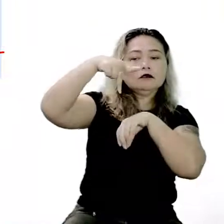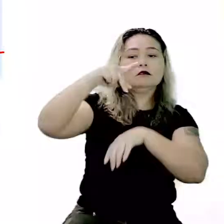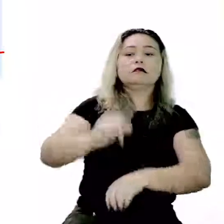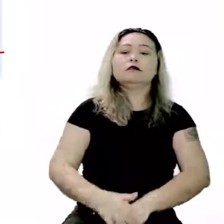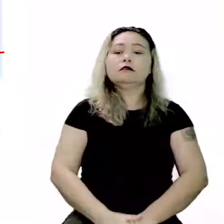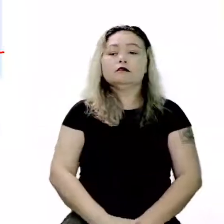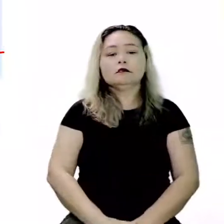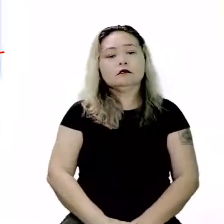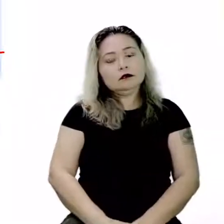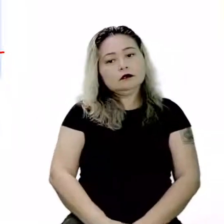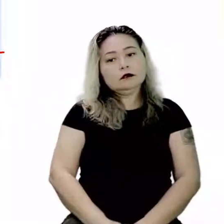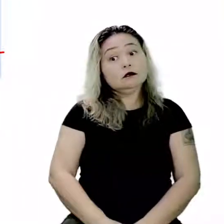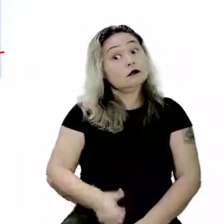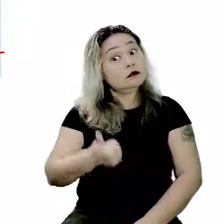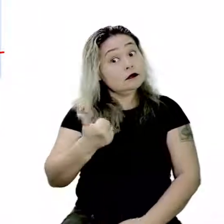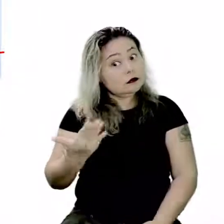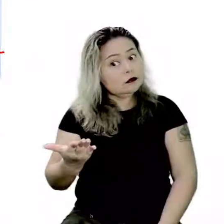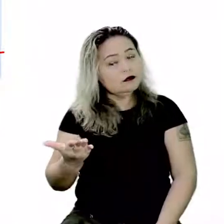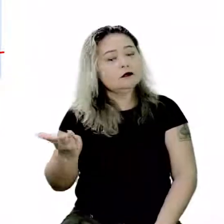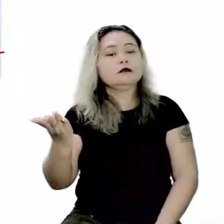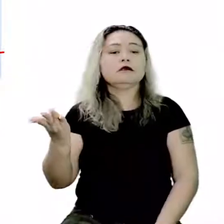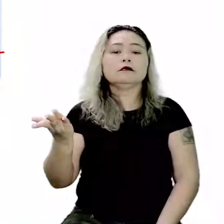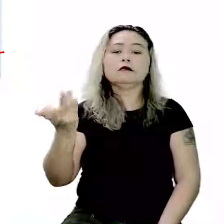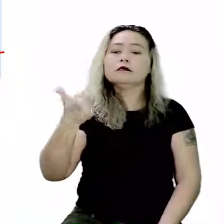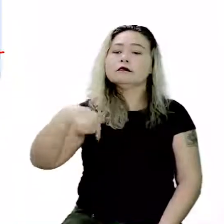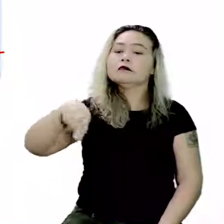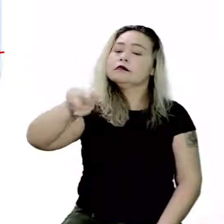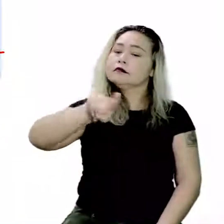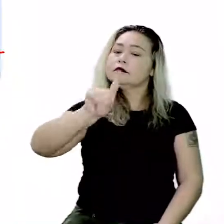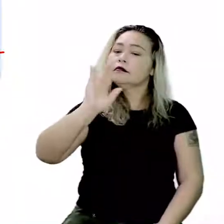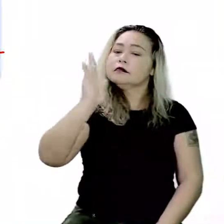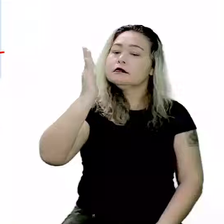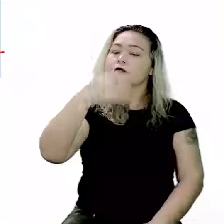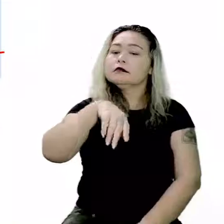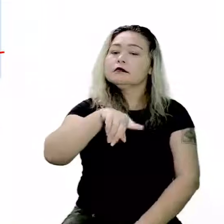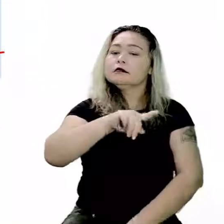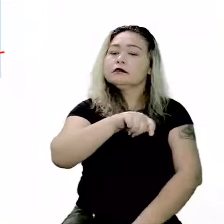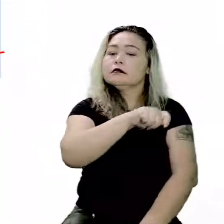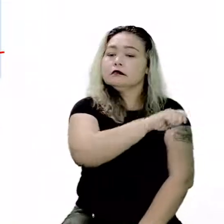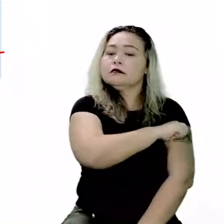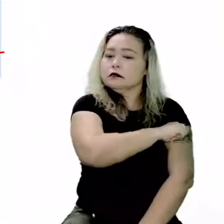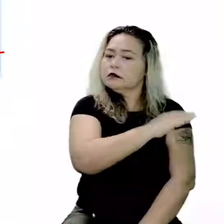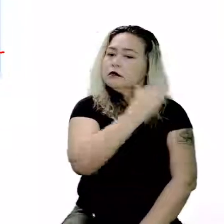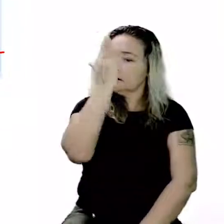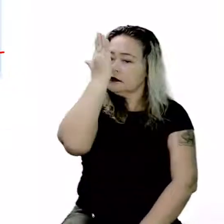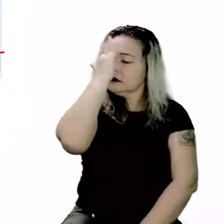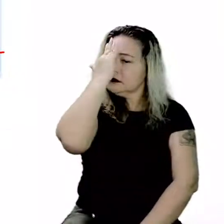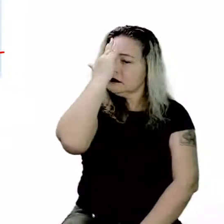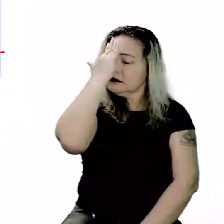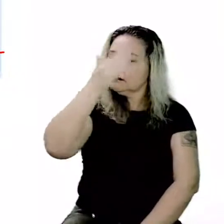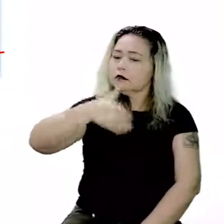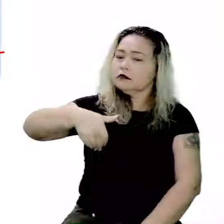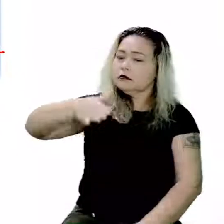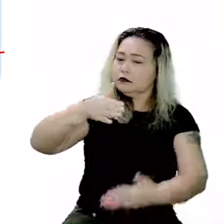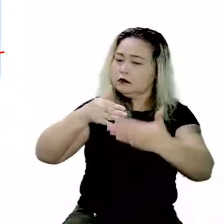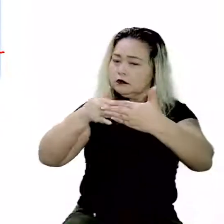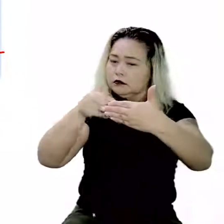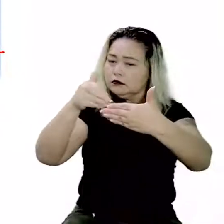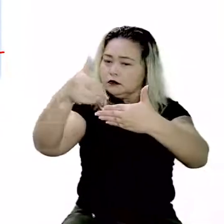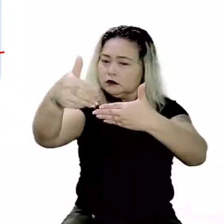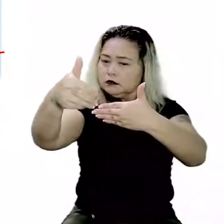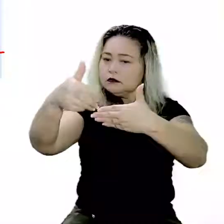norte do país. Obviamente, você, meu querido aluno, sabe que nós estamos numa região de